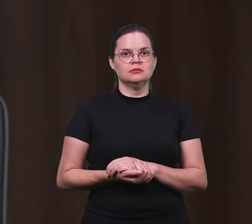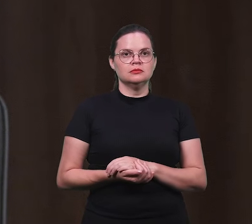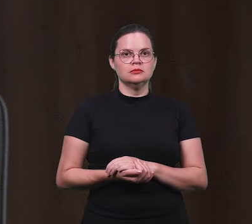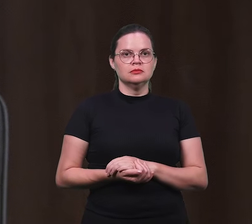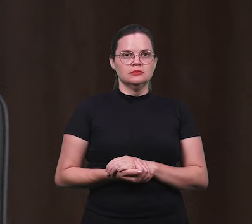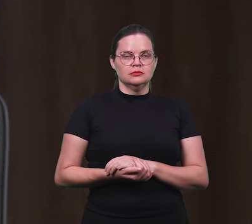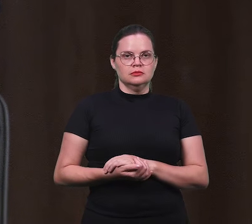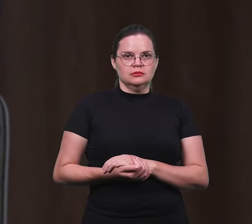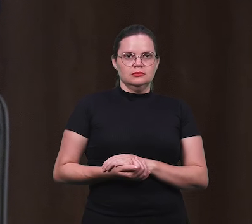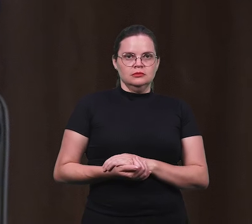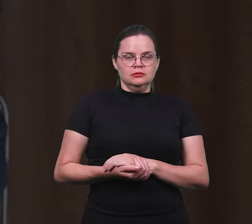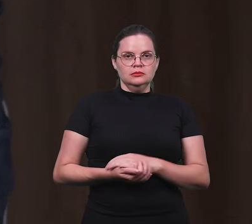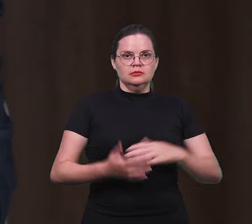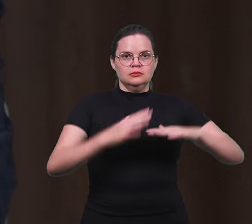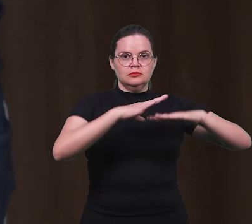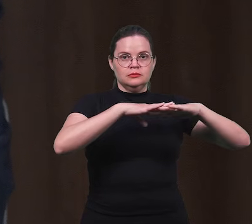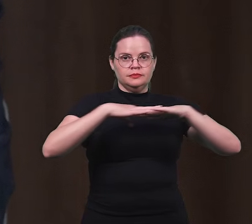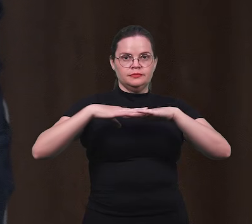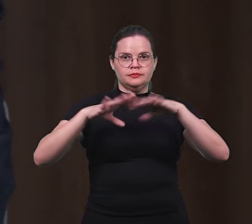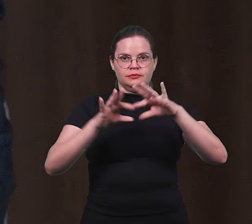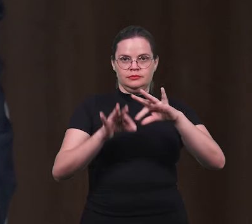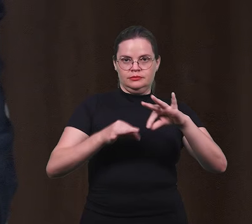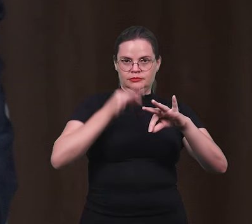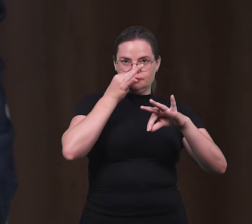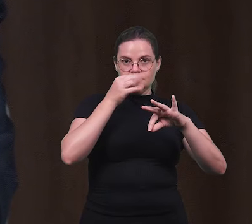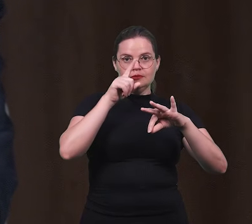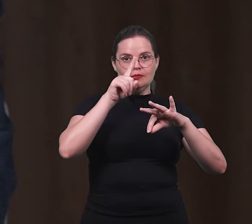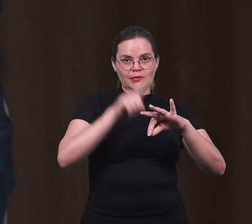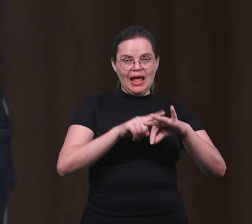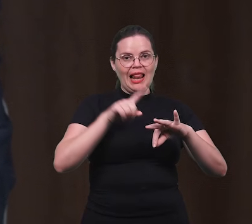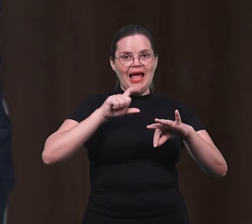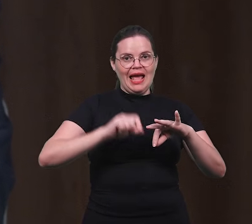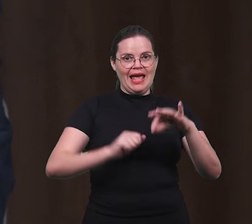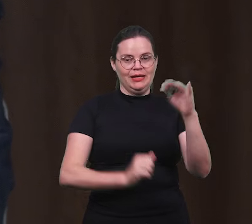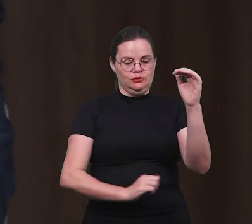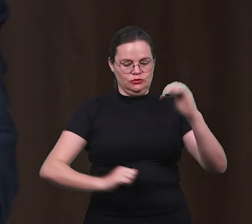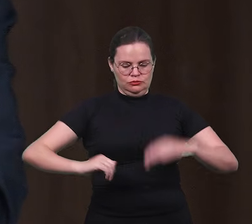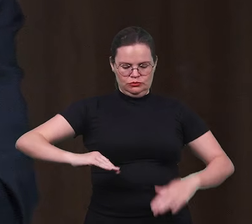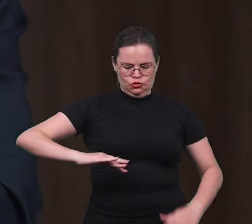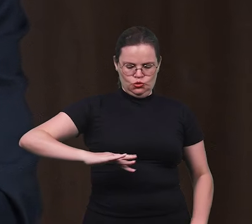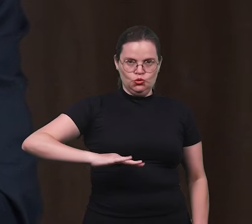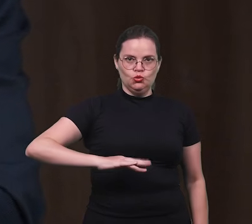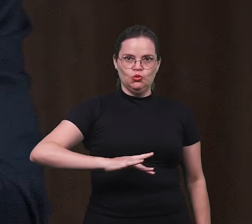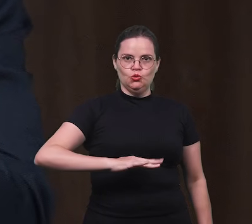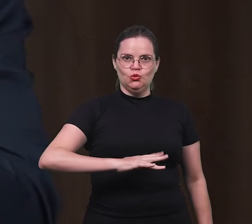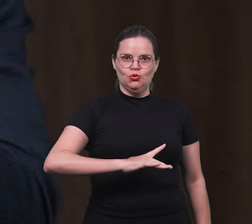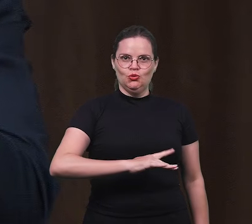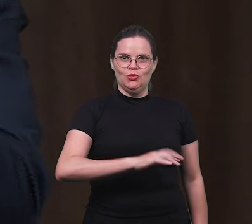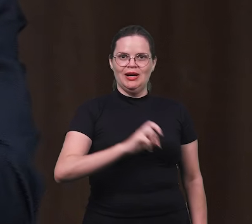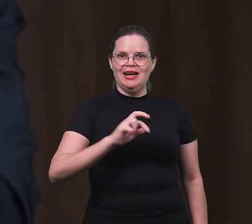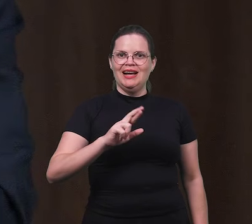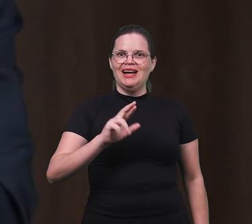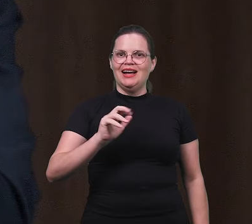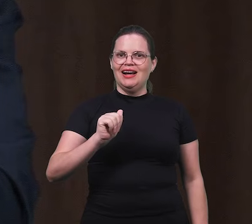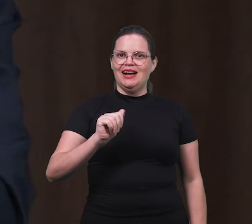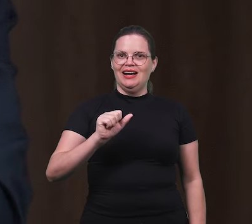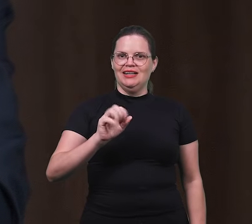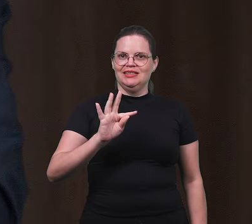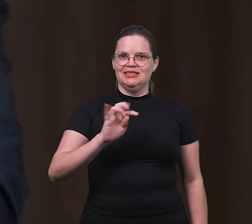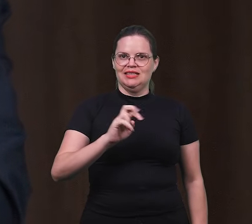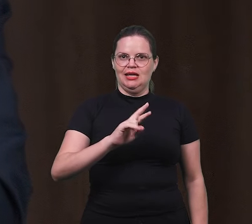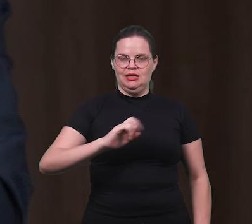A videira, ela é uma planta rasteira, ou seja, que ela vai, naturalmente, o tronco